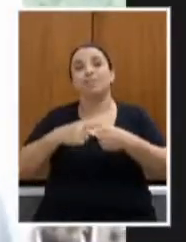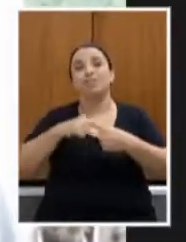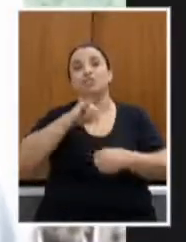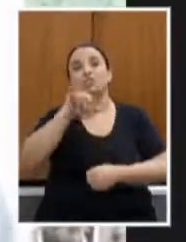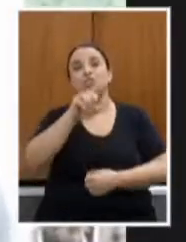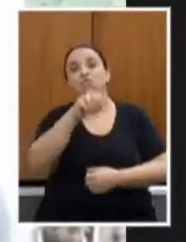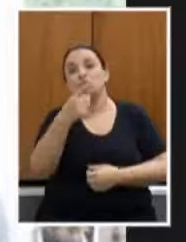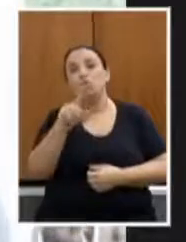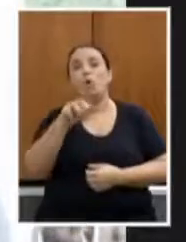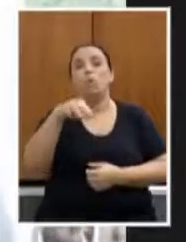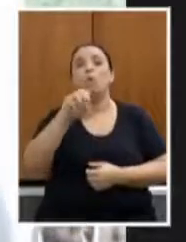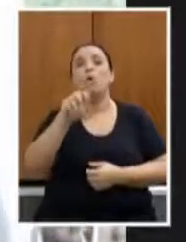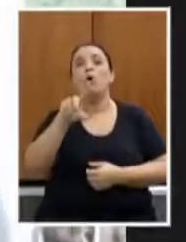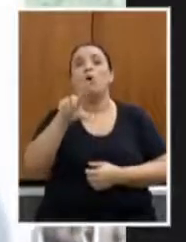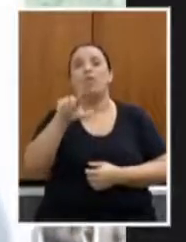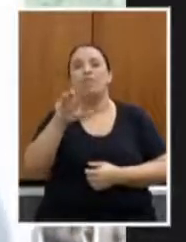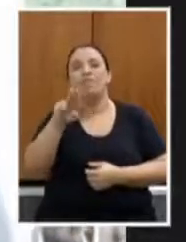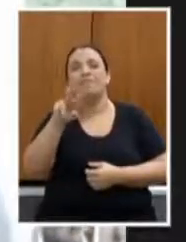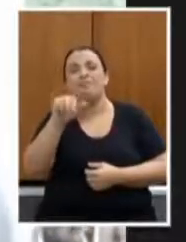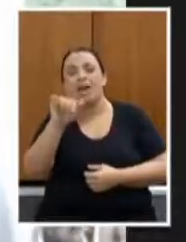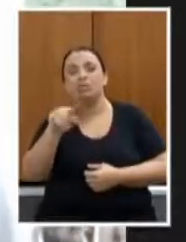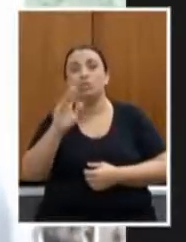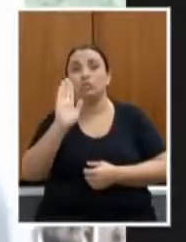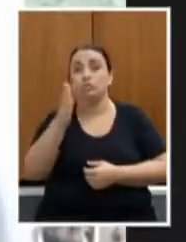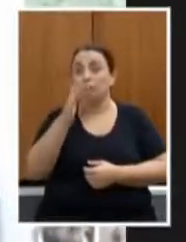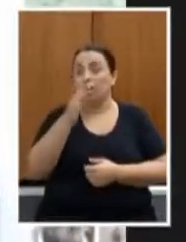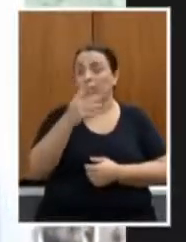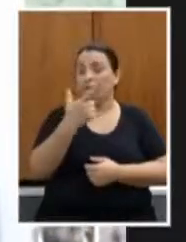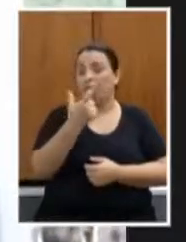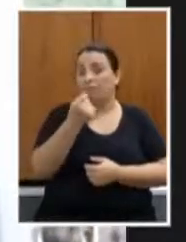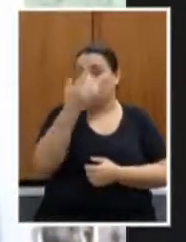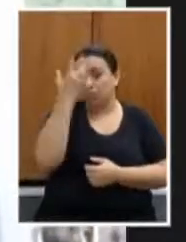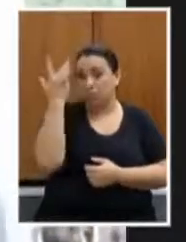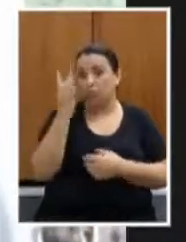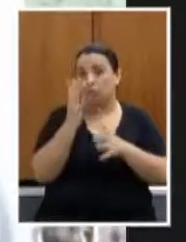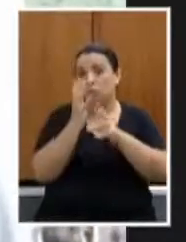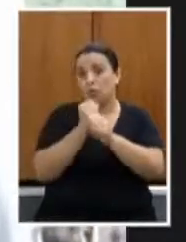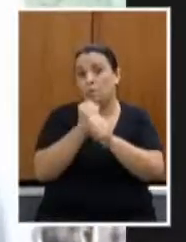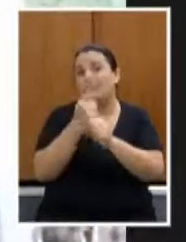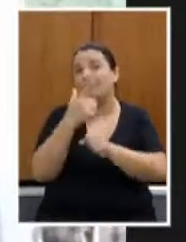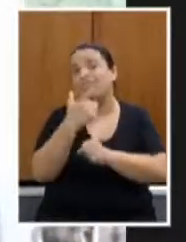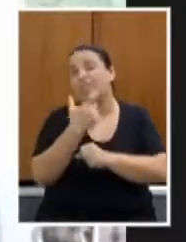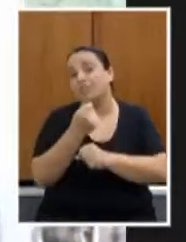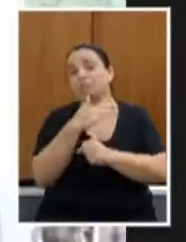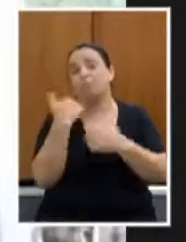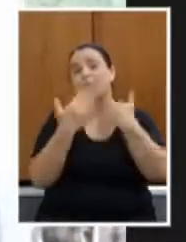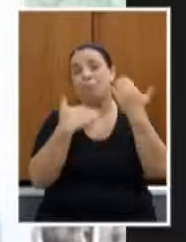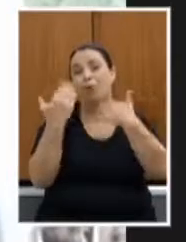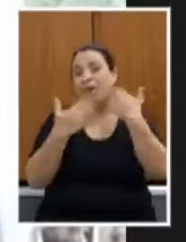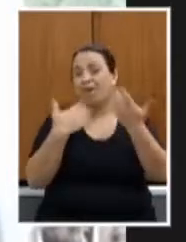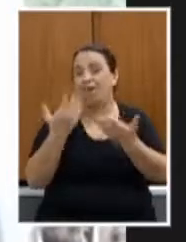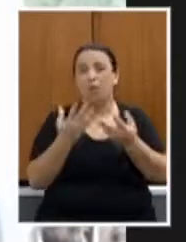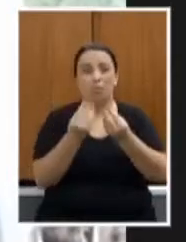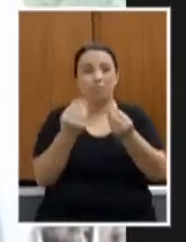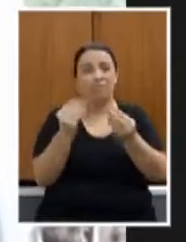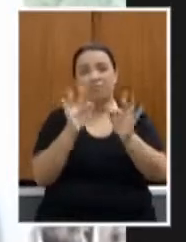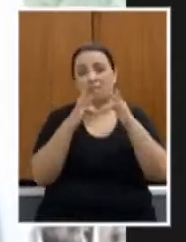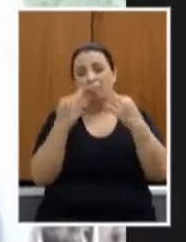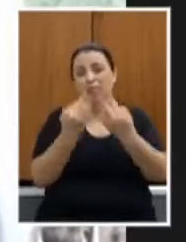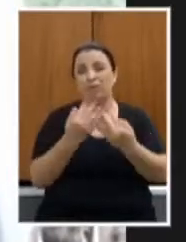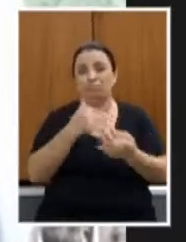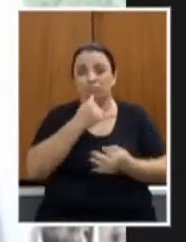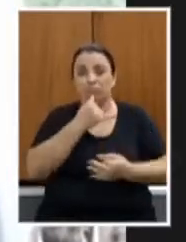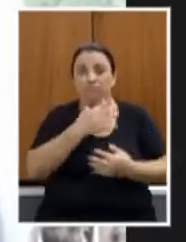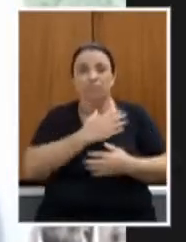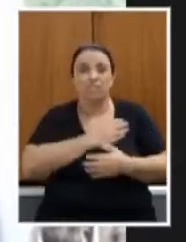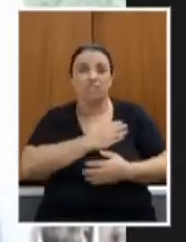20 óbitos já confirmados, e me solidarizando com todas as famílias envolvidas, e pedindo